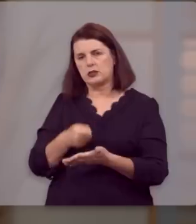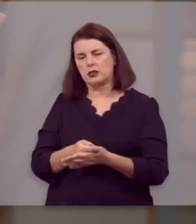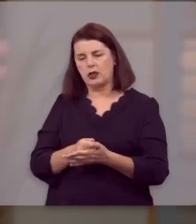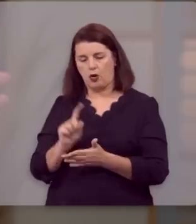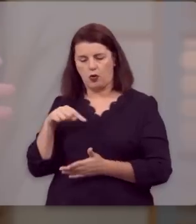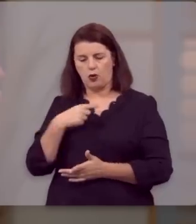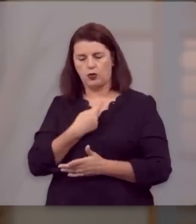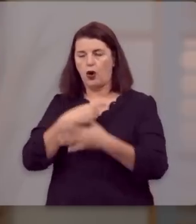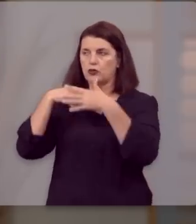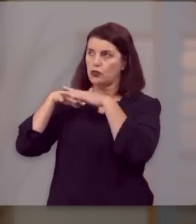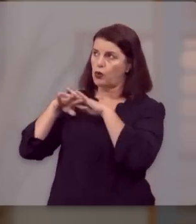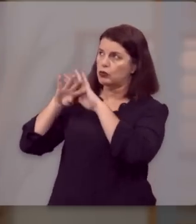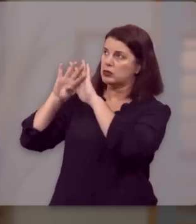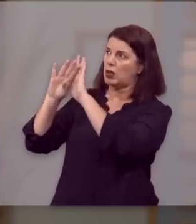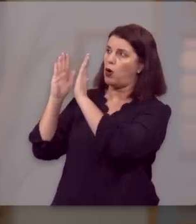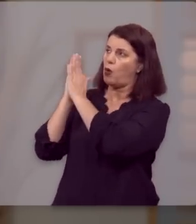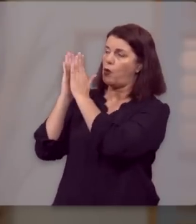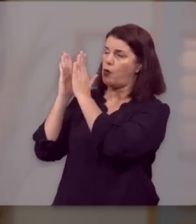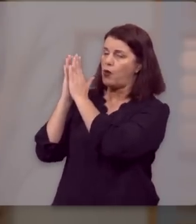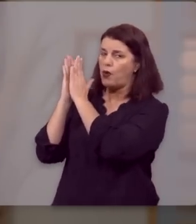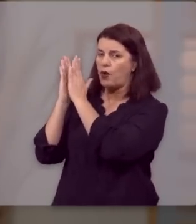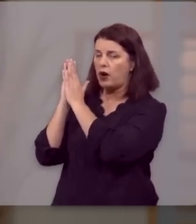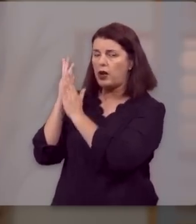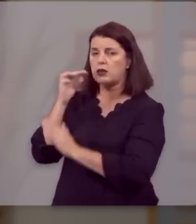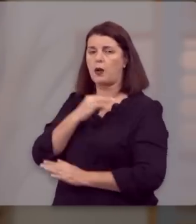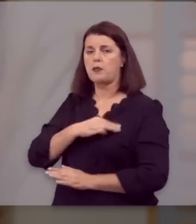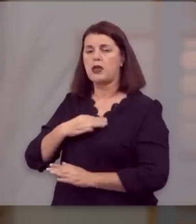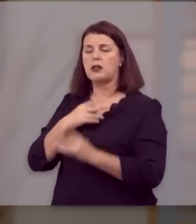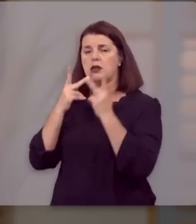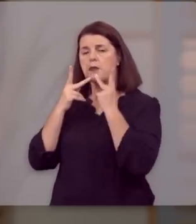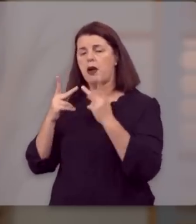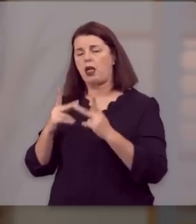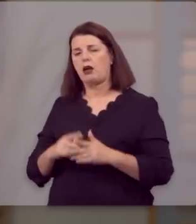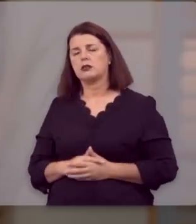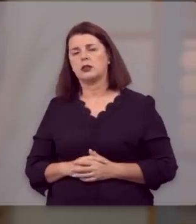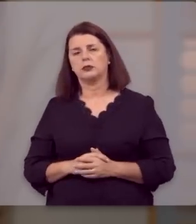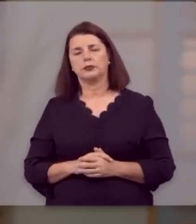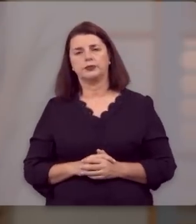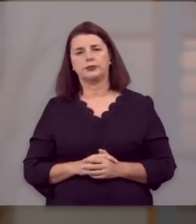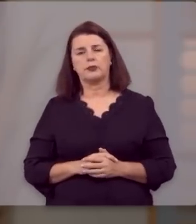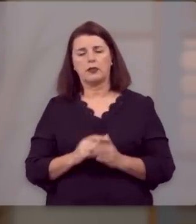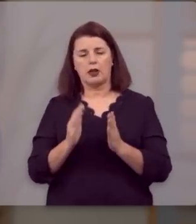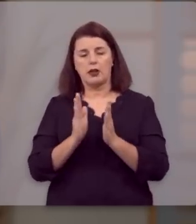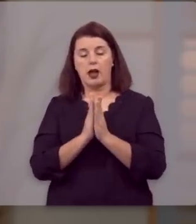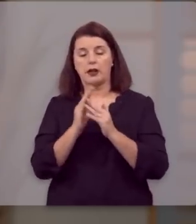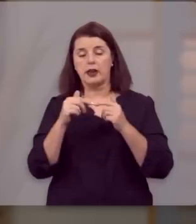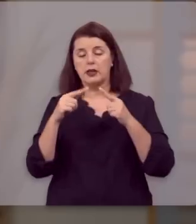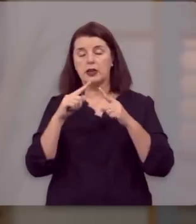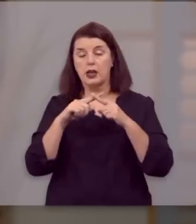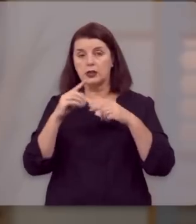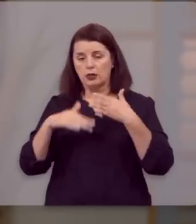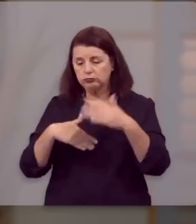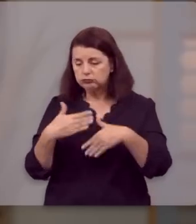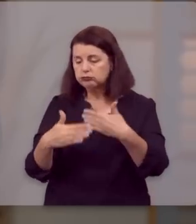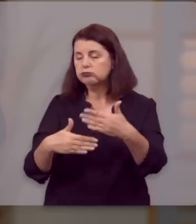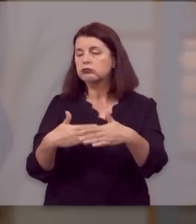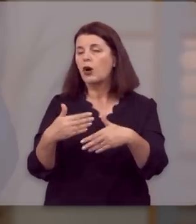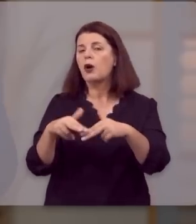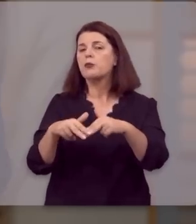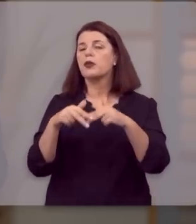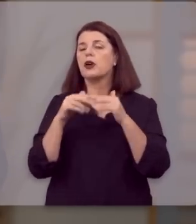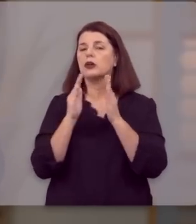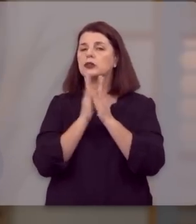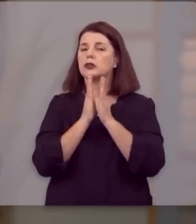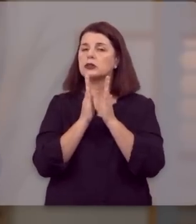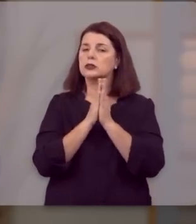decisão. Quanto a nós, nos consagraremos à oração e ao ministério da palavra. E a igreja vai avançando na oração. No capítulo